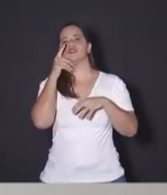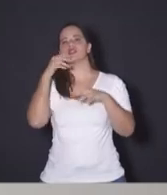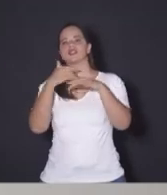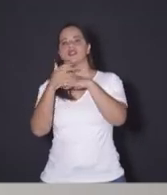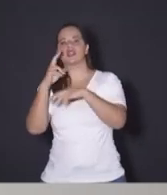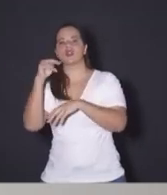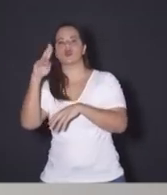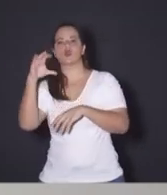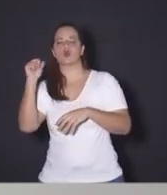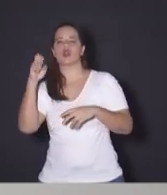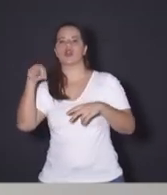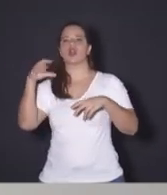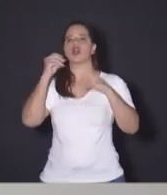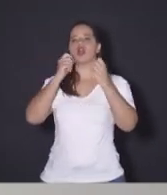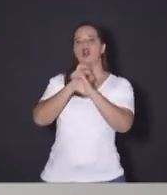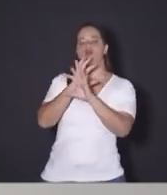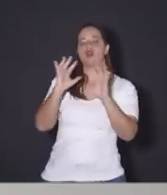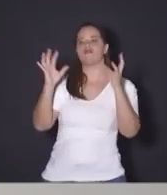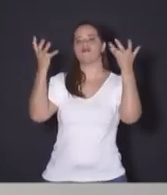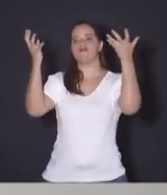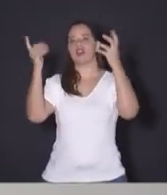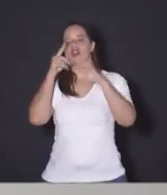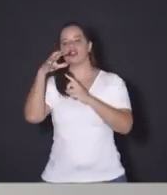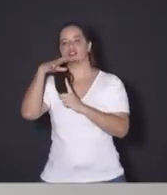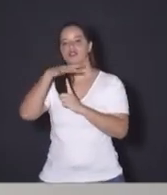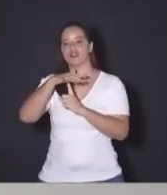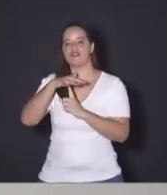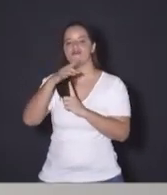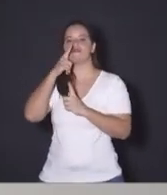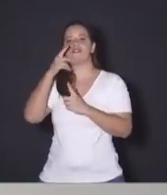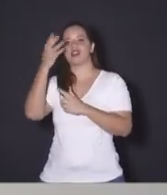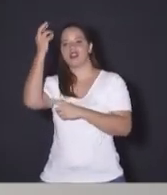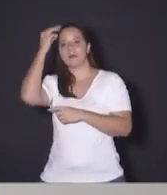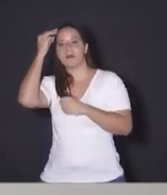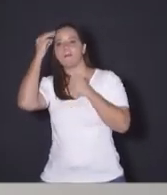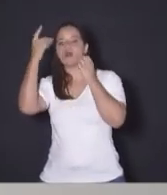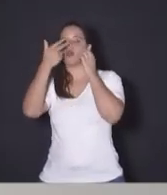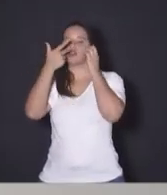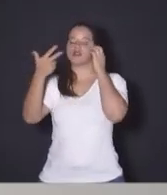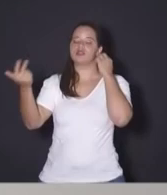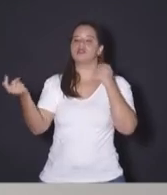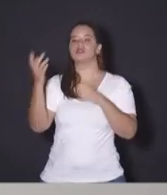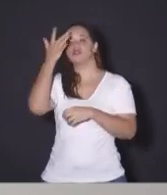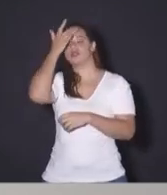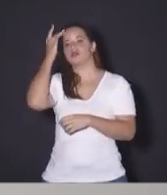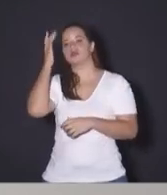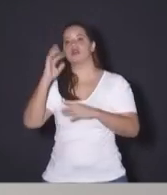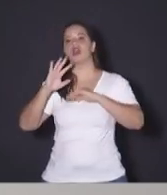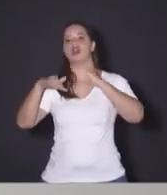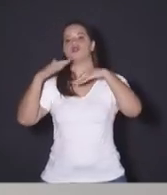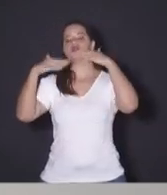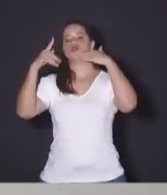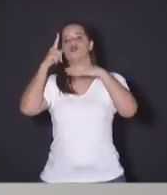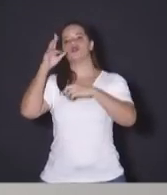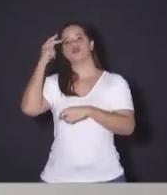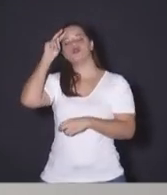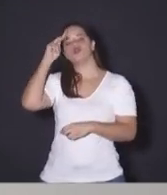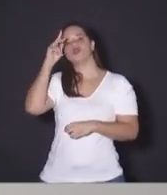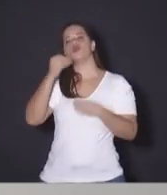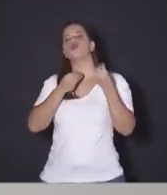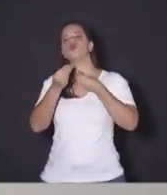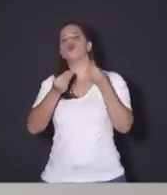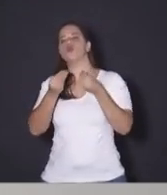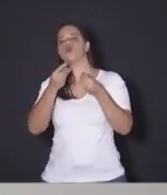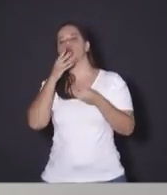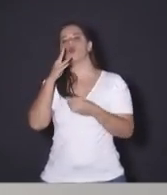festas haverá o cotidiano a memória das pessoas eles fazem a reconstrução histórica de como aquele espaço